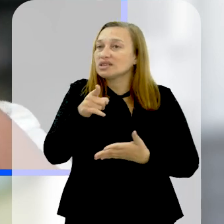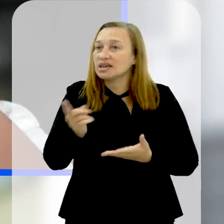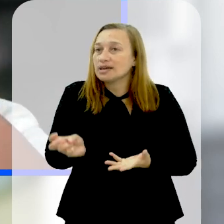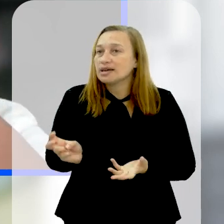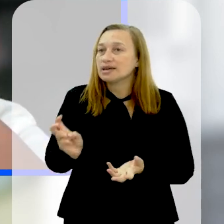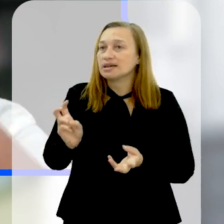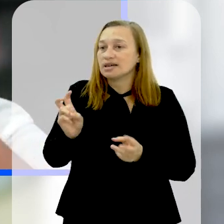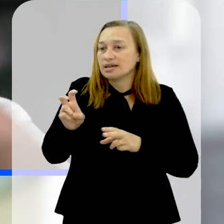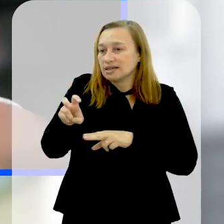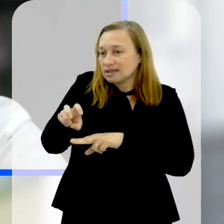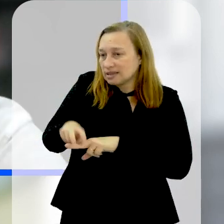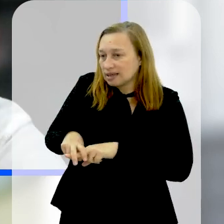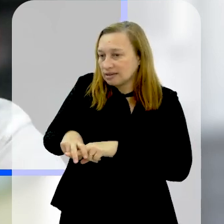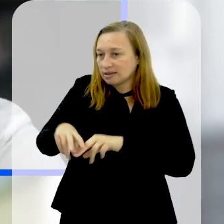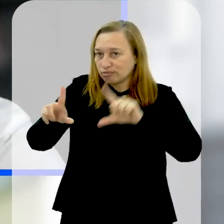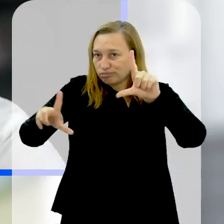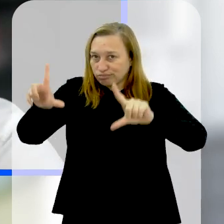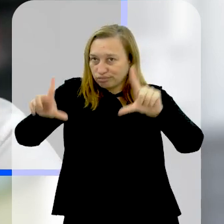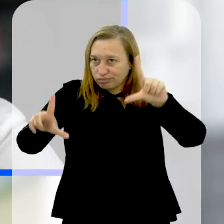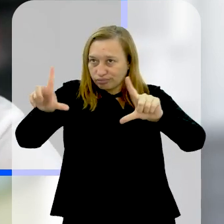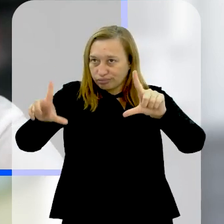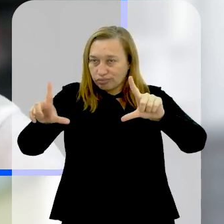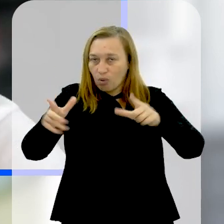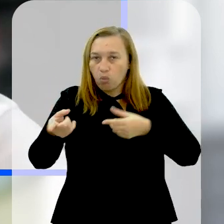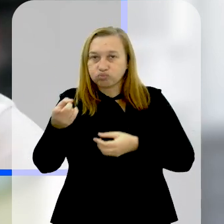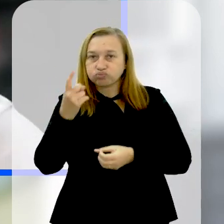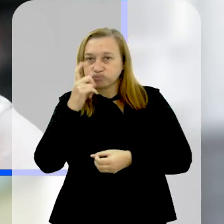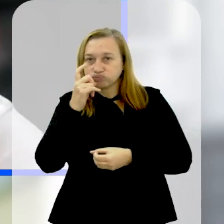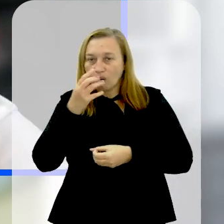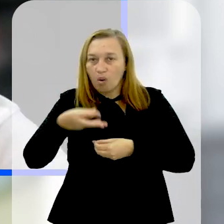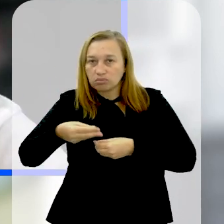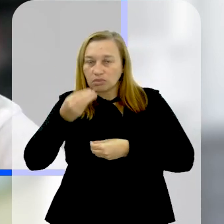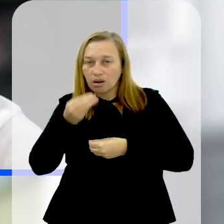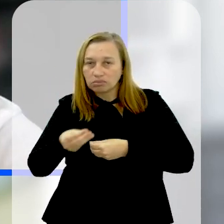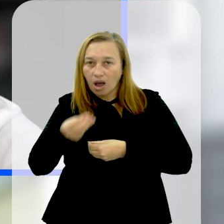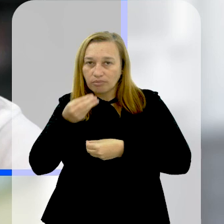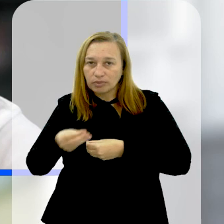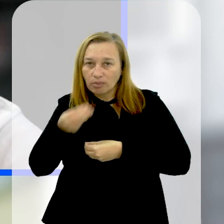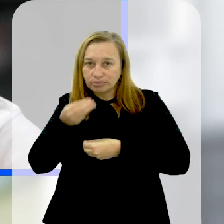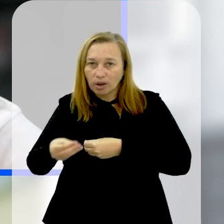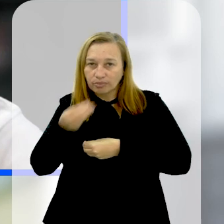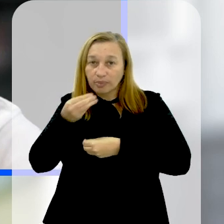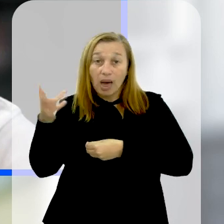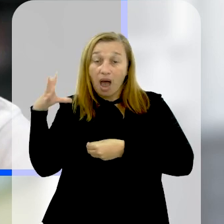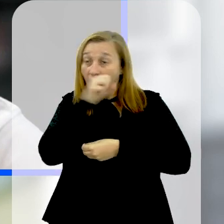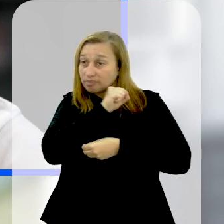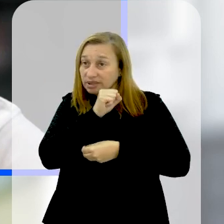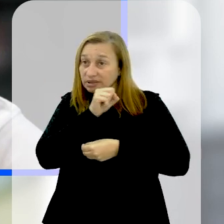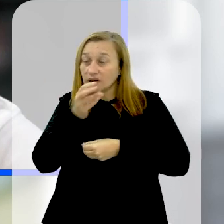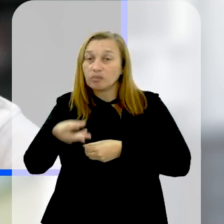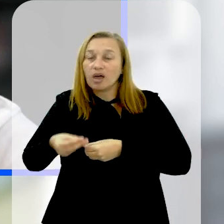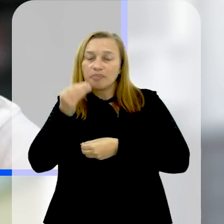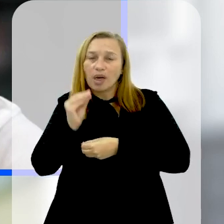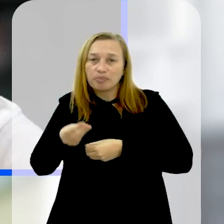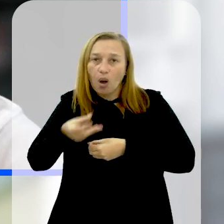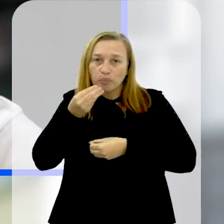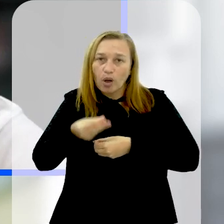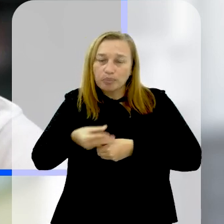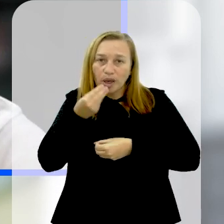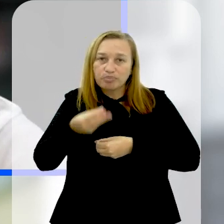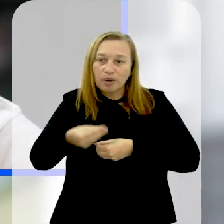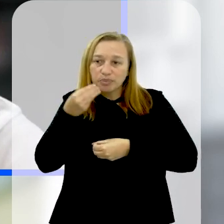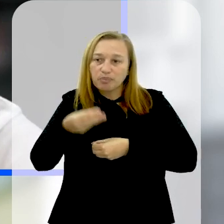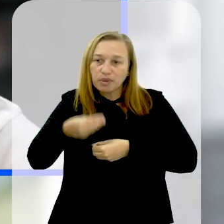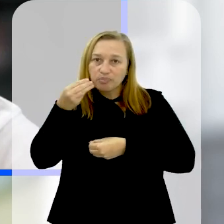quando você senta na frente da televisão, por exemplo, com o seu pacote de biscoito, é quase que uma coisa automática. Você tá